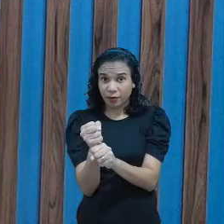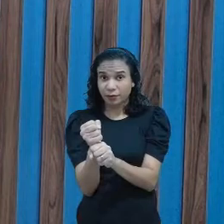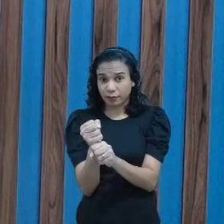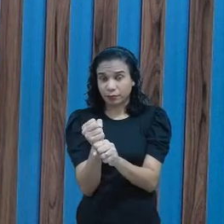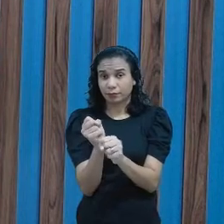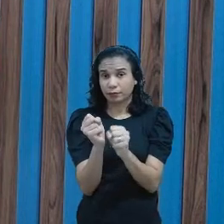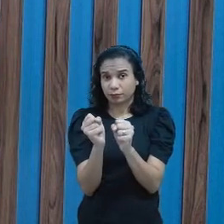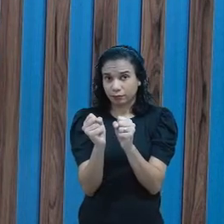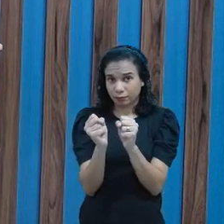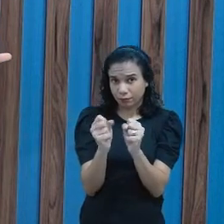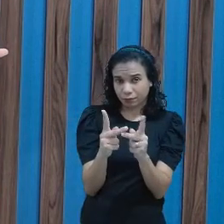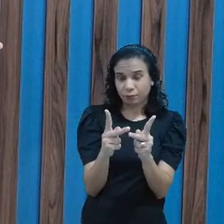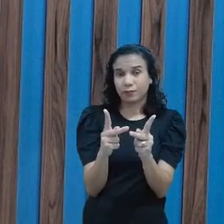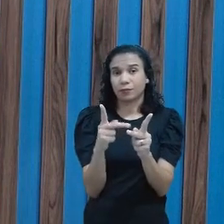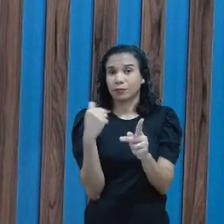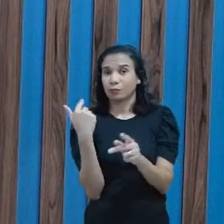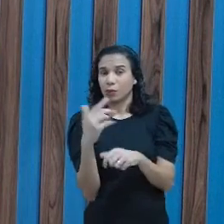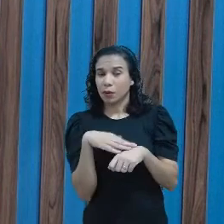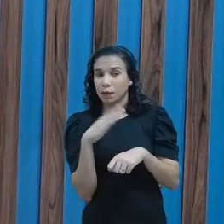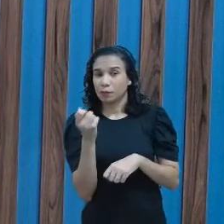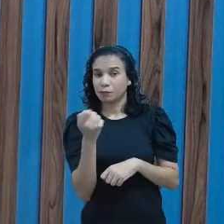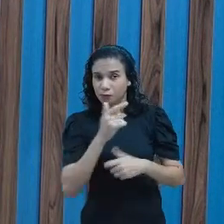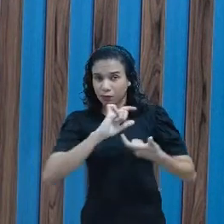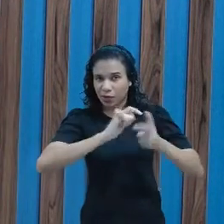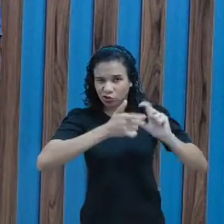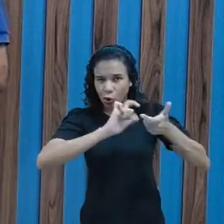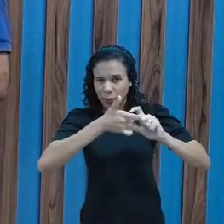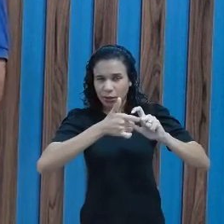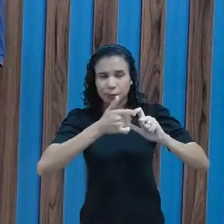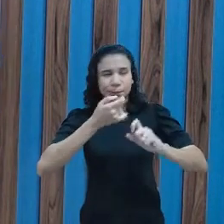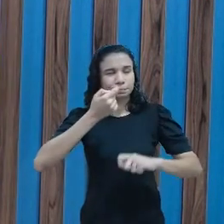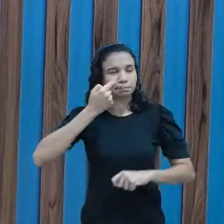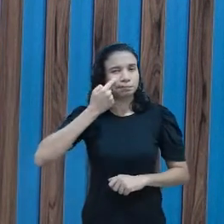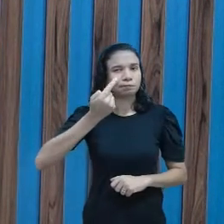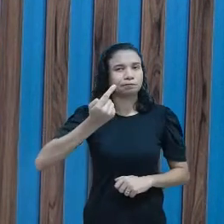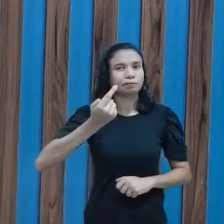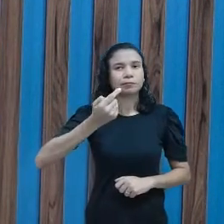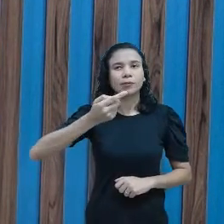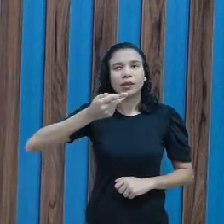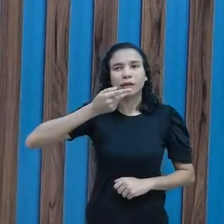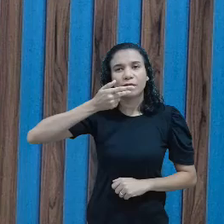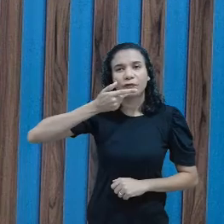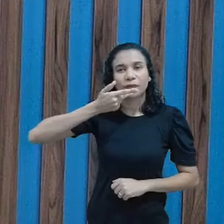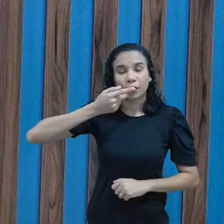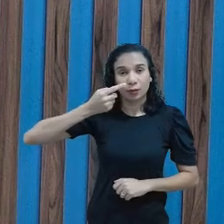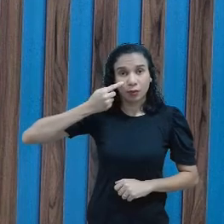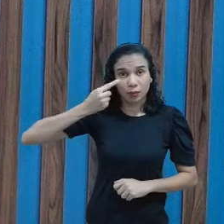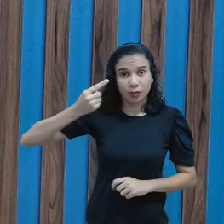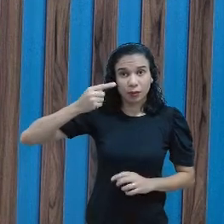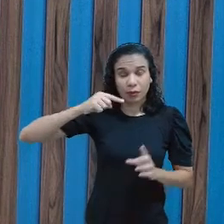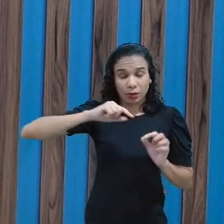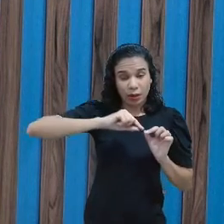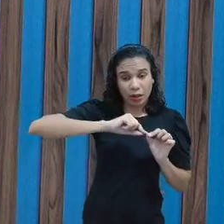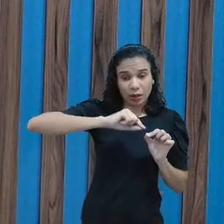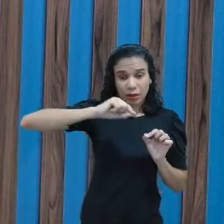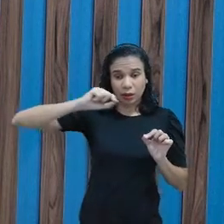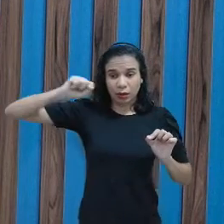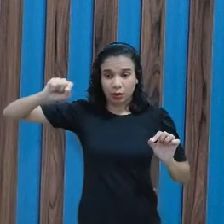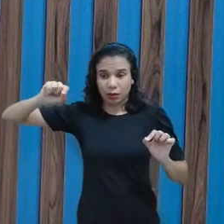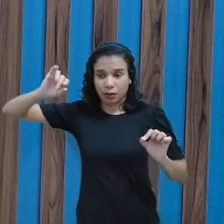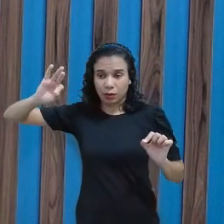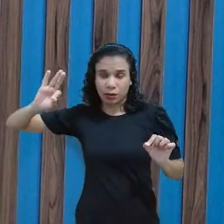Pitágoras, tá bom? Vamos além de Pitágoras um pouquinho. Vamos revisar. Quando eu tenho de extremidade até a outra